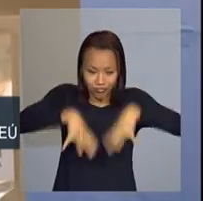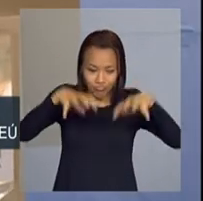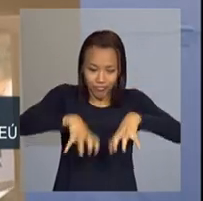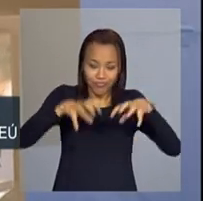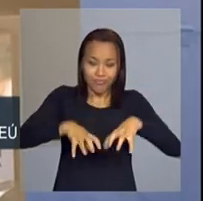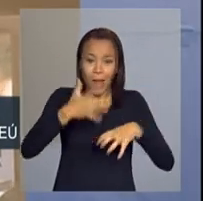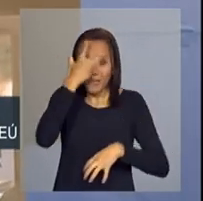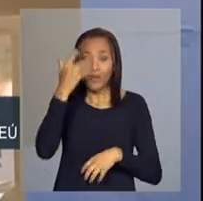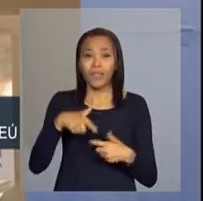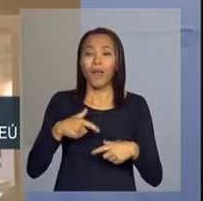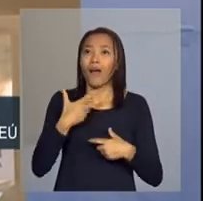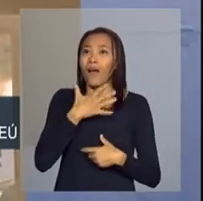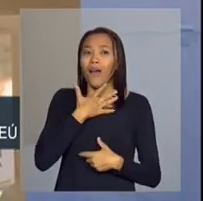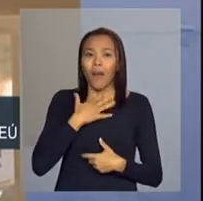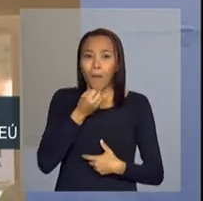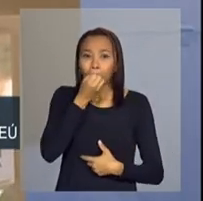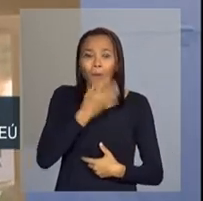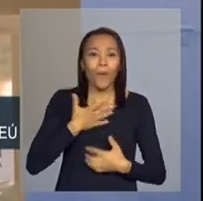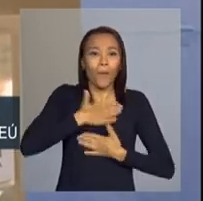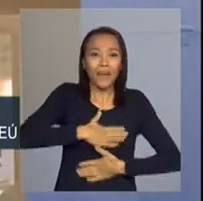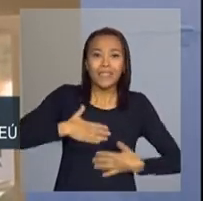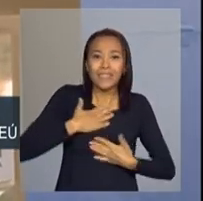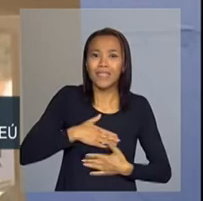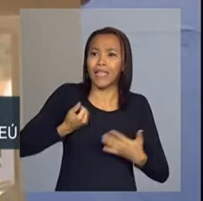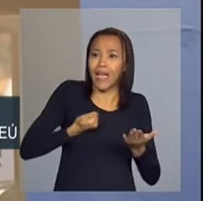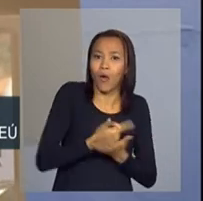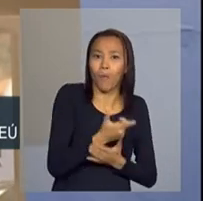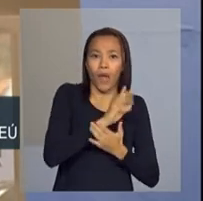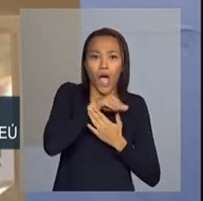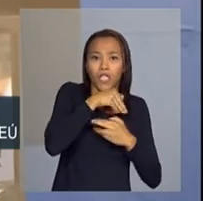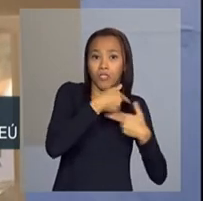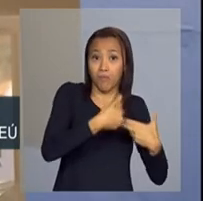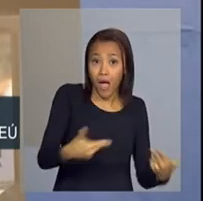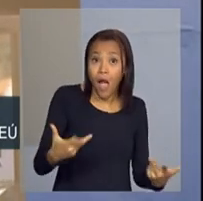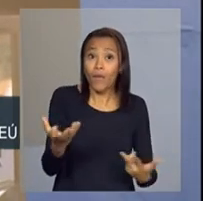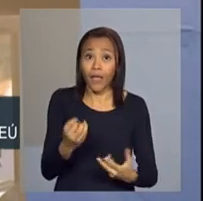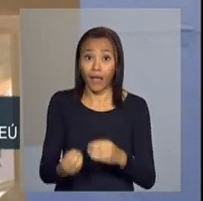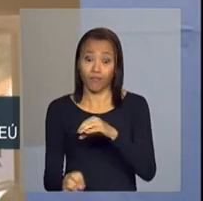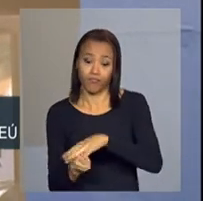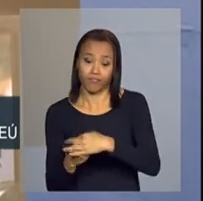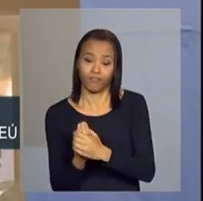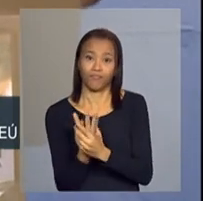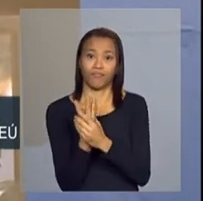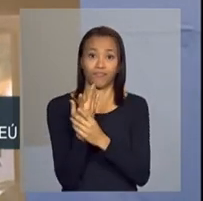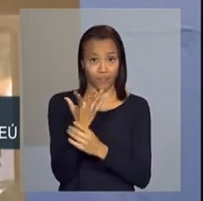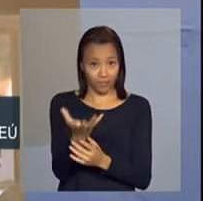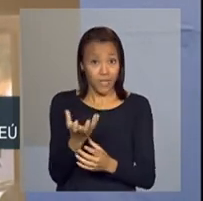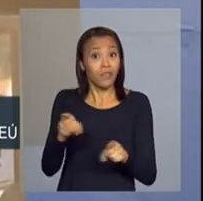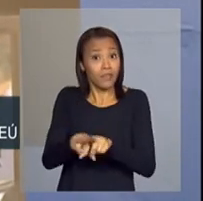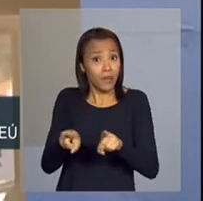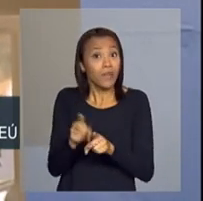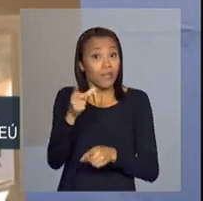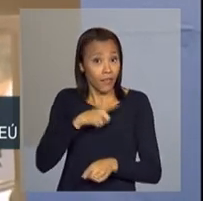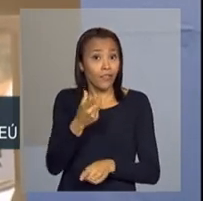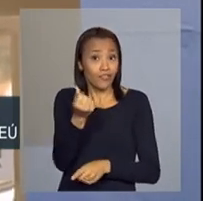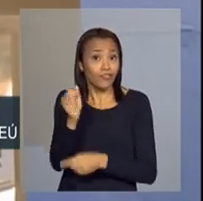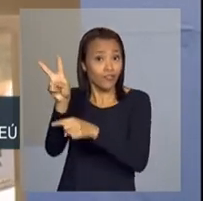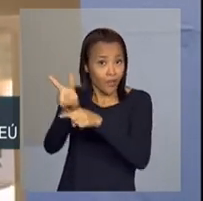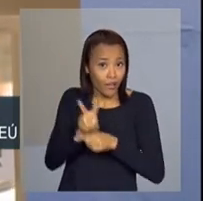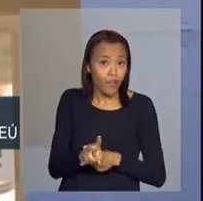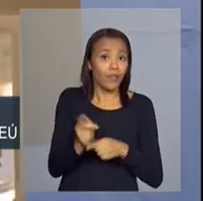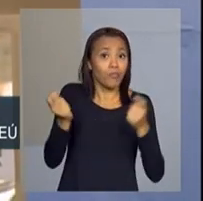anima, ele quer comprar o animal, ele quer produzir, e é importante ter um crédito para poder fazer com que o nosso